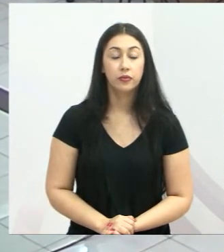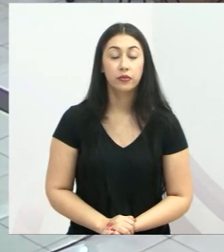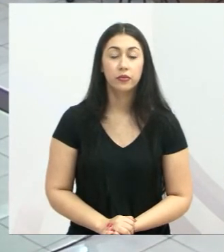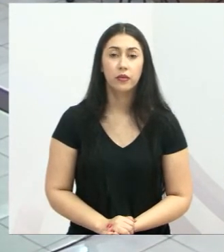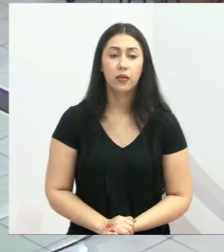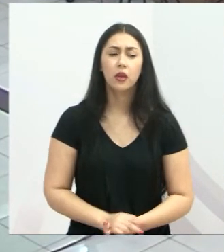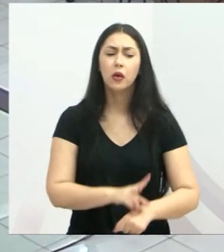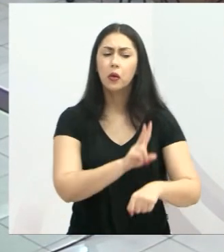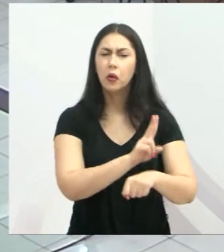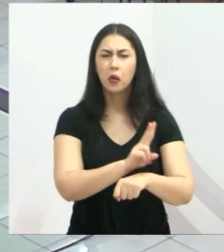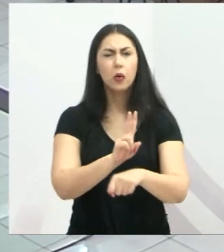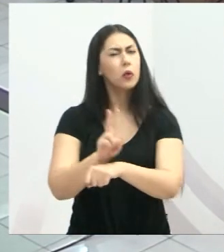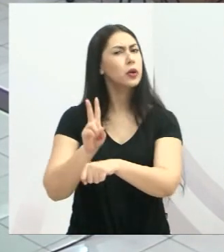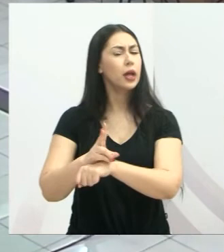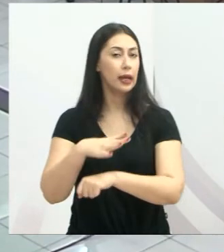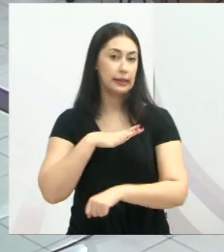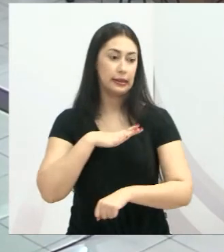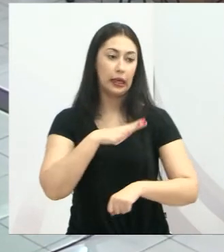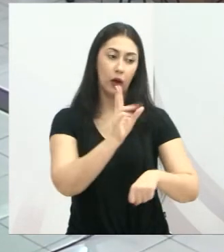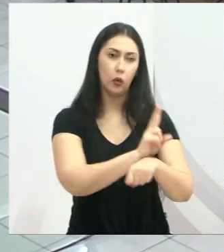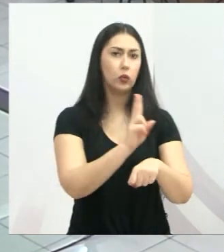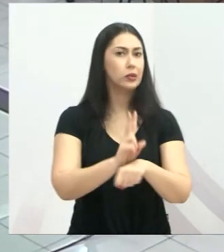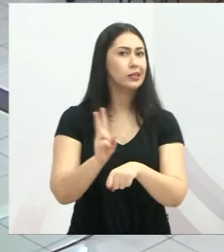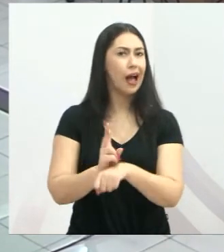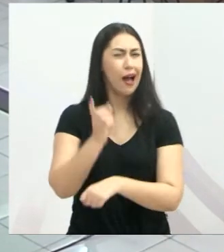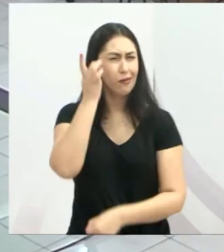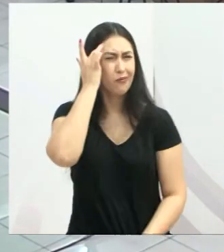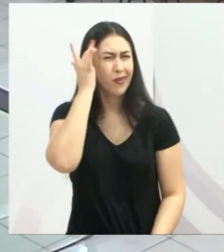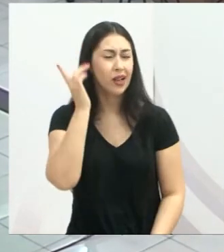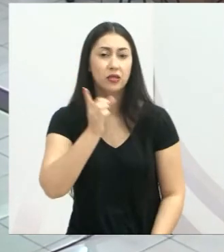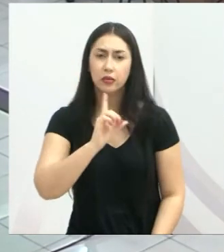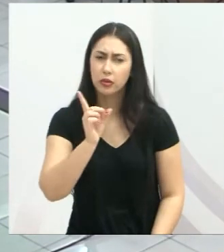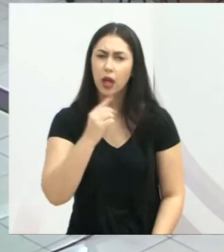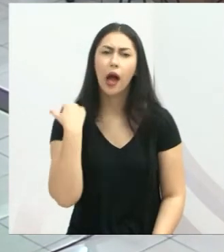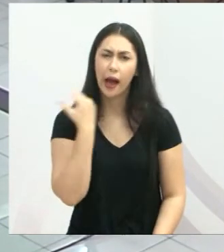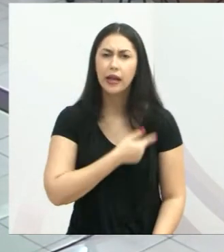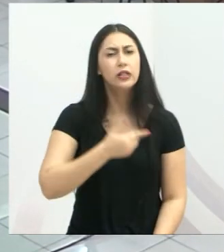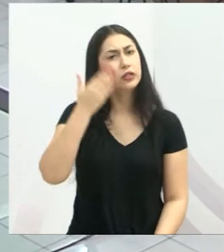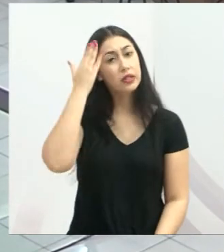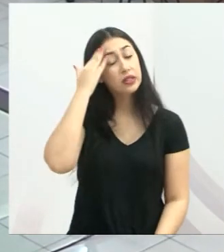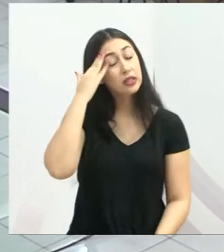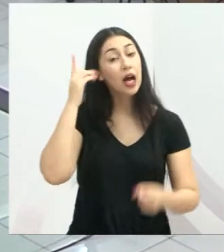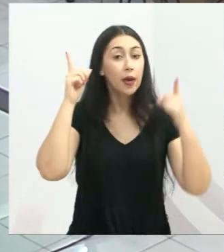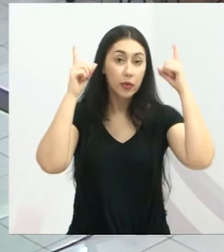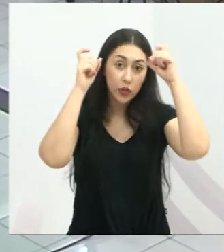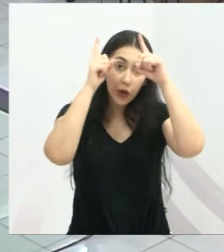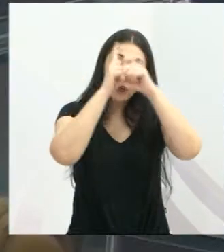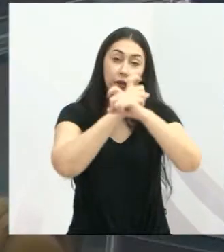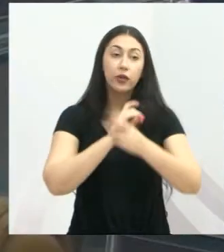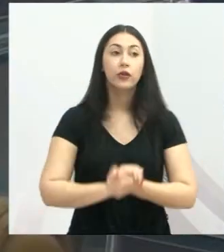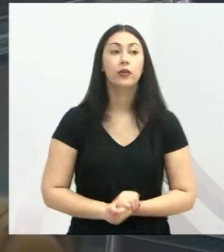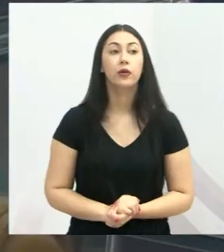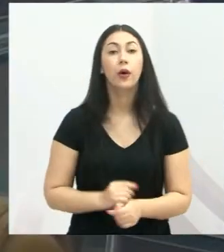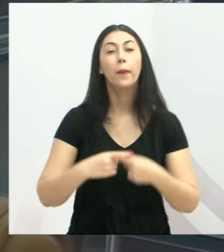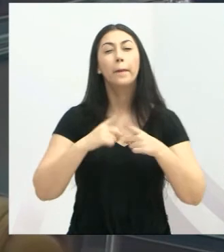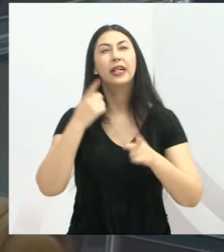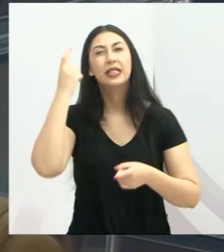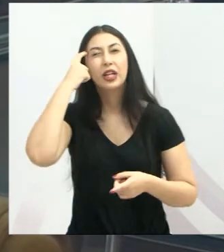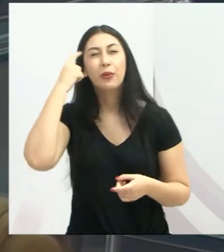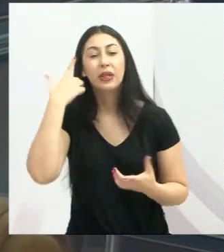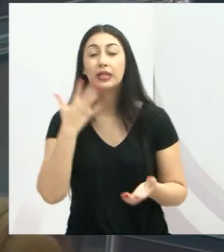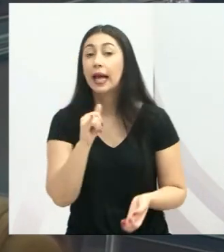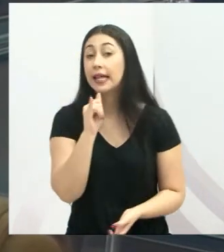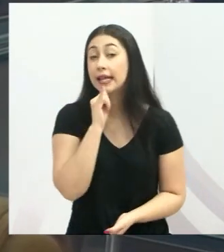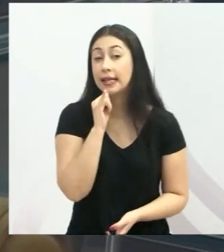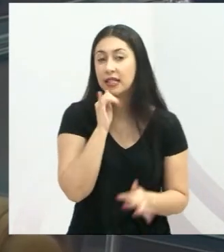administrar uma cidade a gente sabe que não é fácil, mas aqui eu faço uma analogia com uma família, com vários filhos.